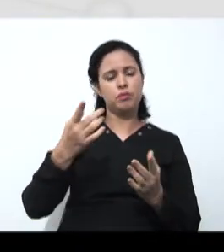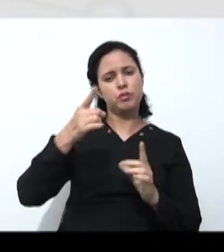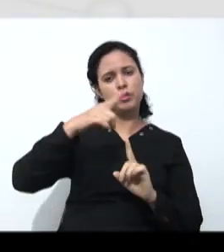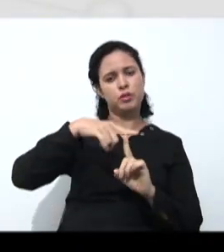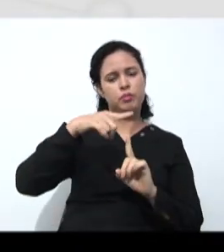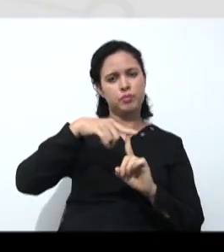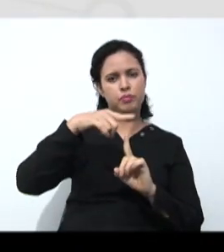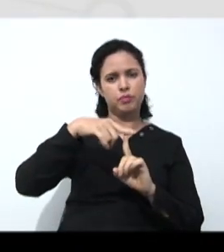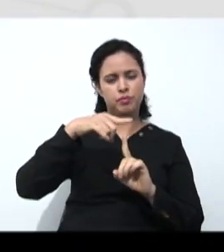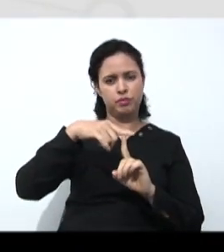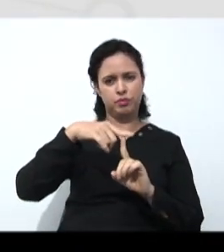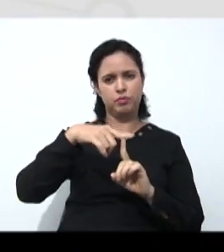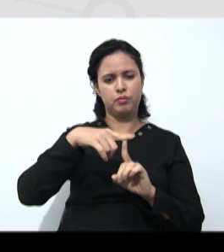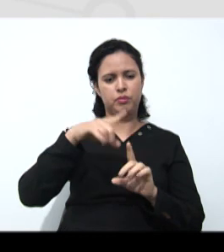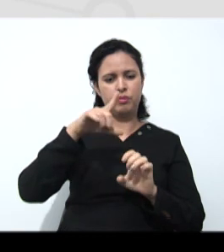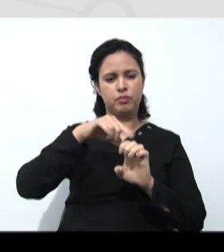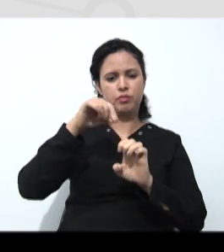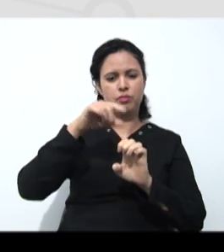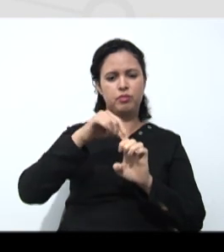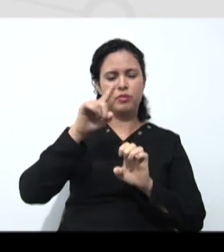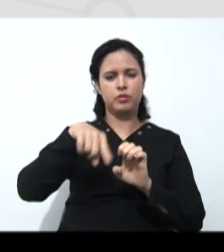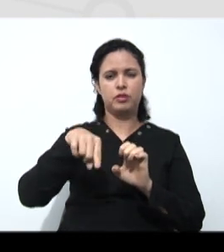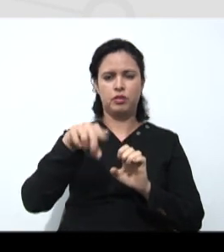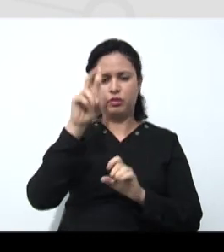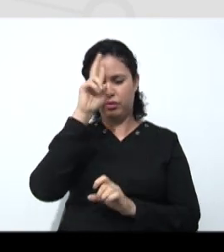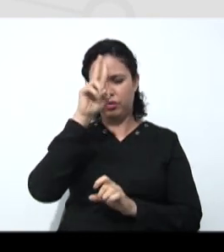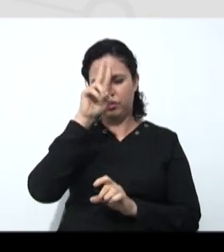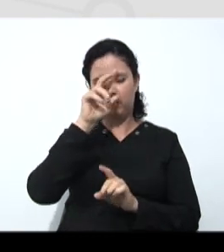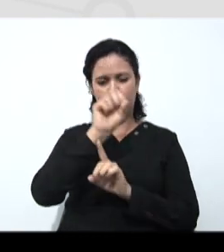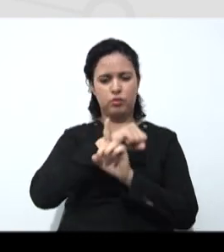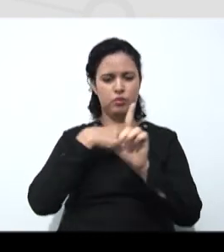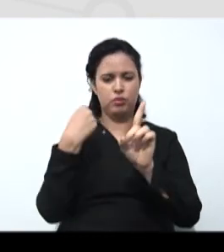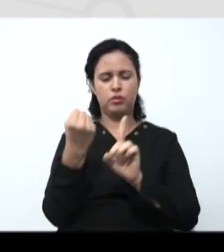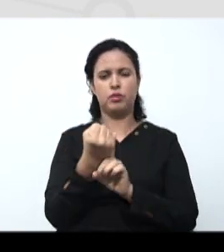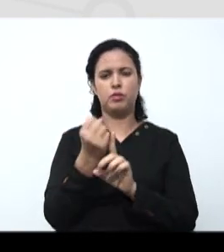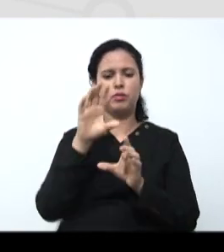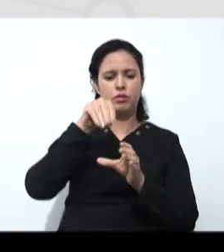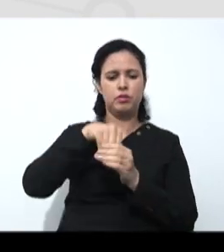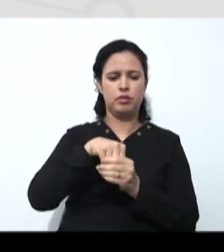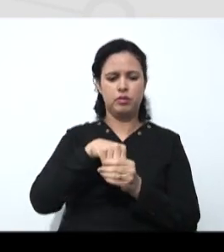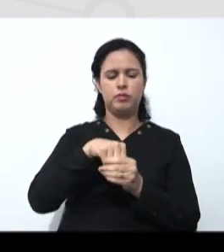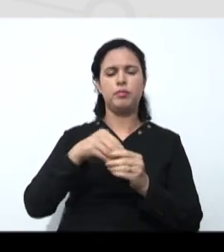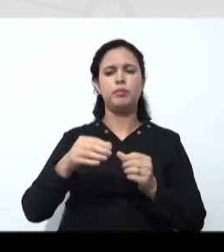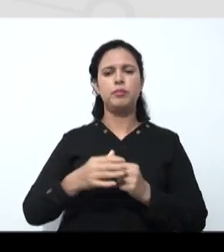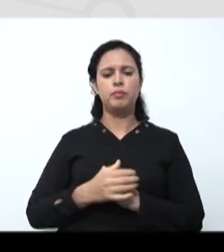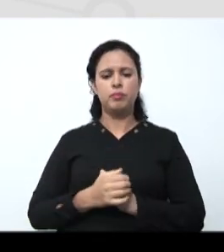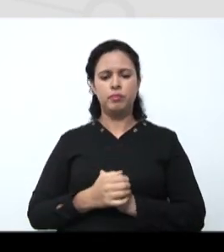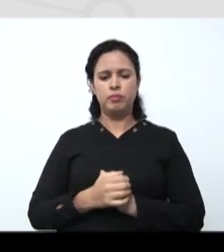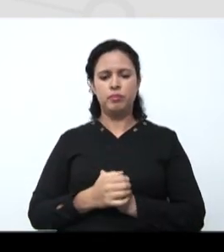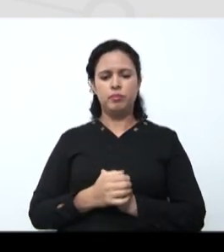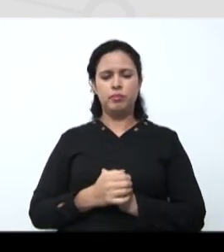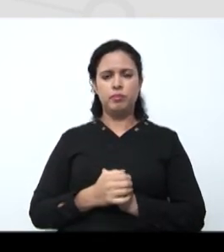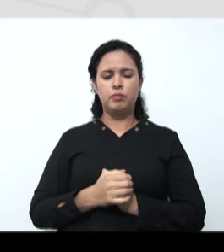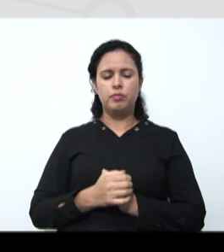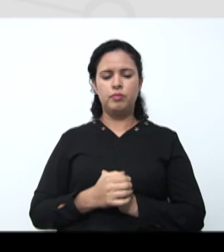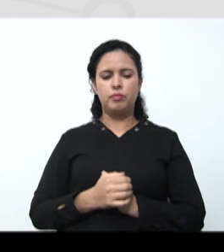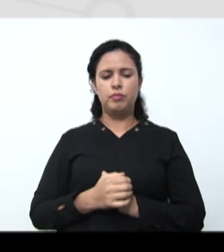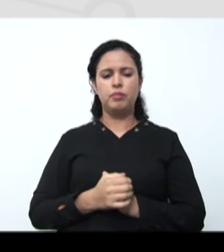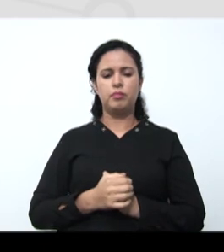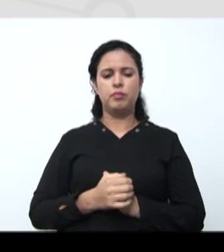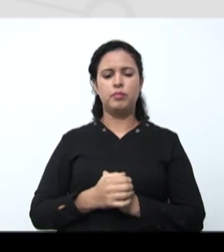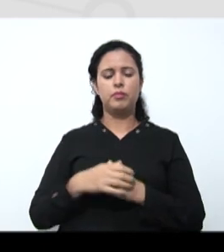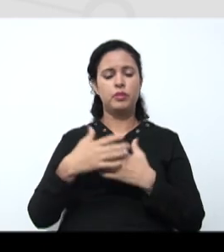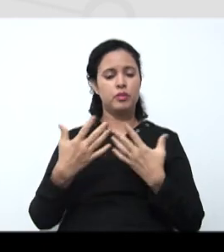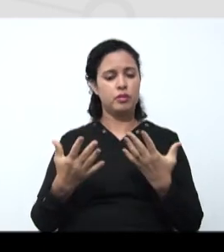que temos nessa história? É o empreendedor social, interno, né? Interno, social, já pelo